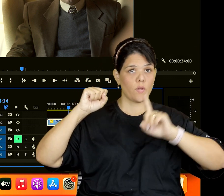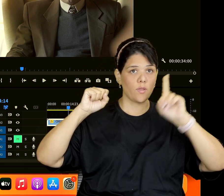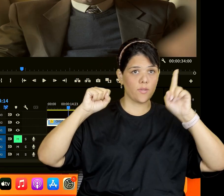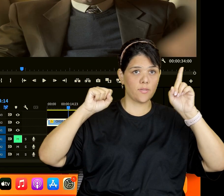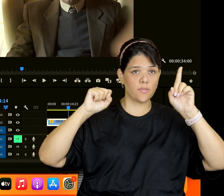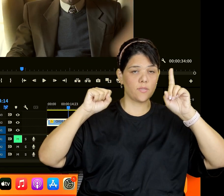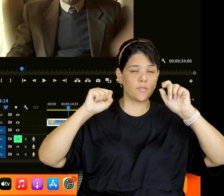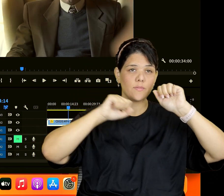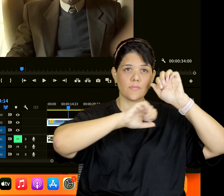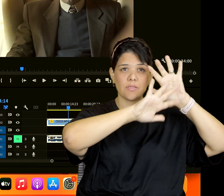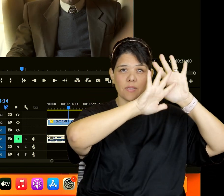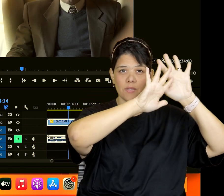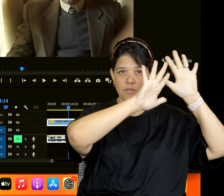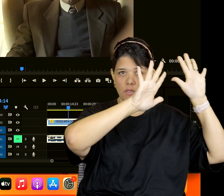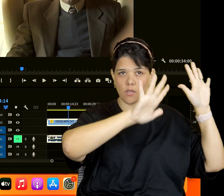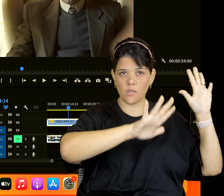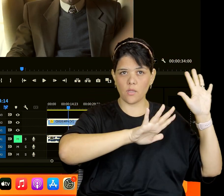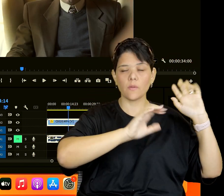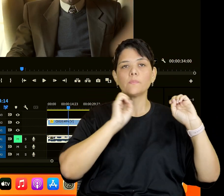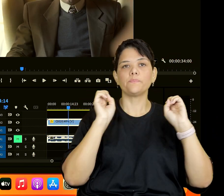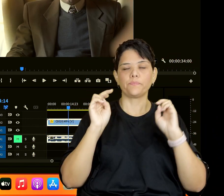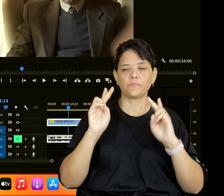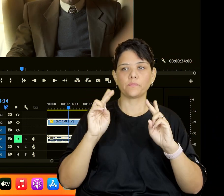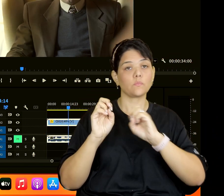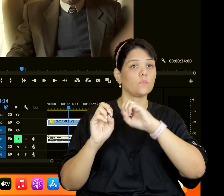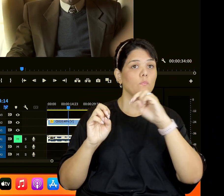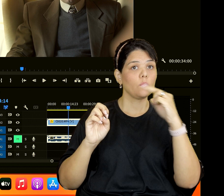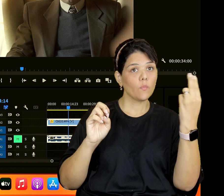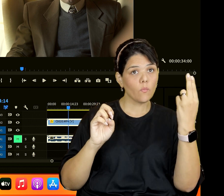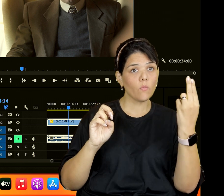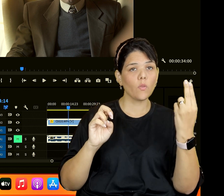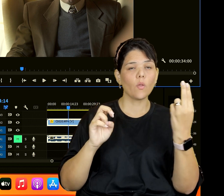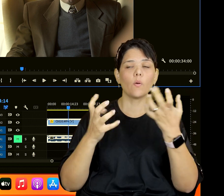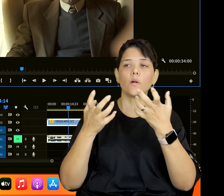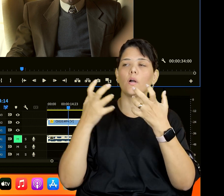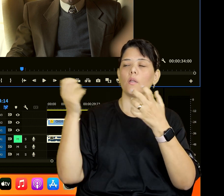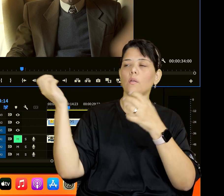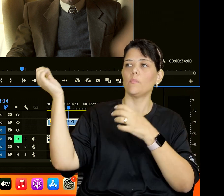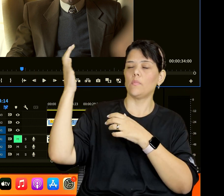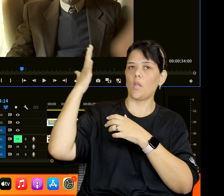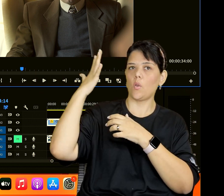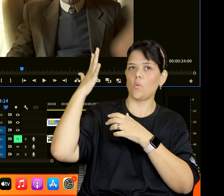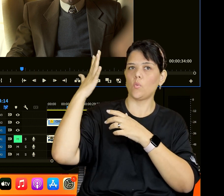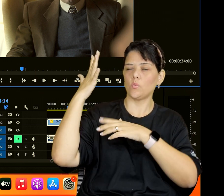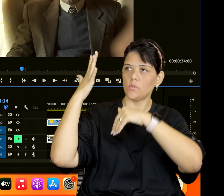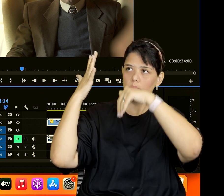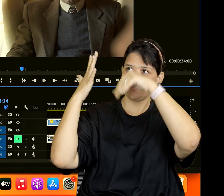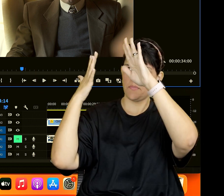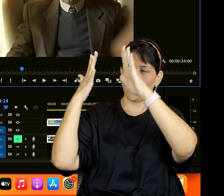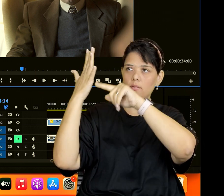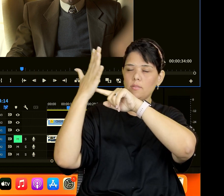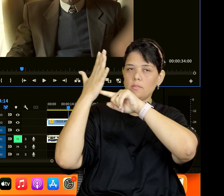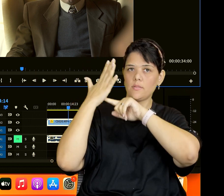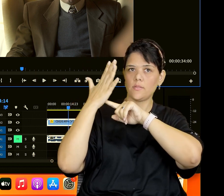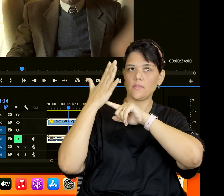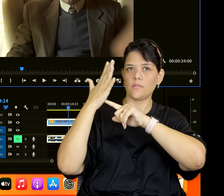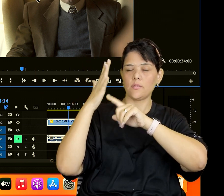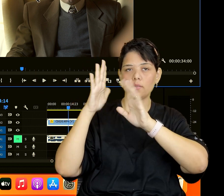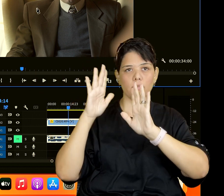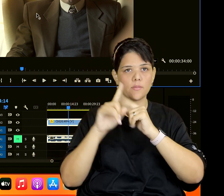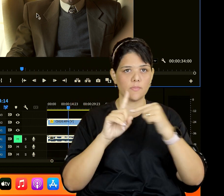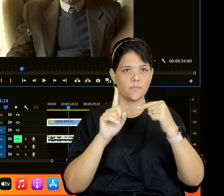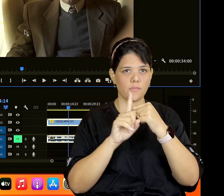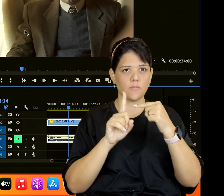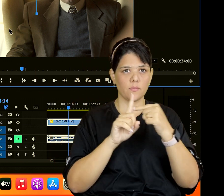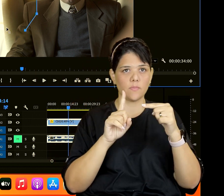uma luz. Ou então eu quero que essa luz marque mais o meu ambiente. Então você vai marcar mais ou menos